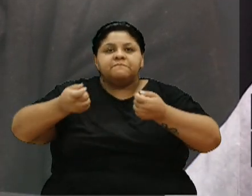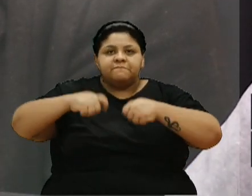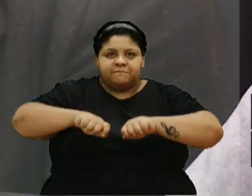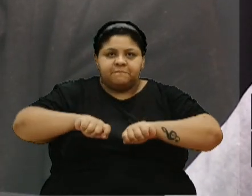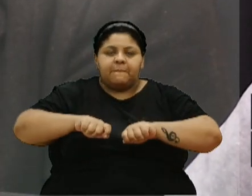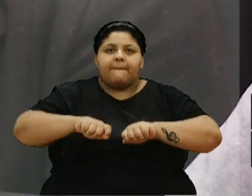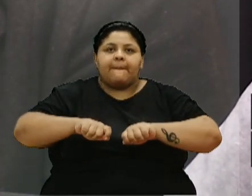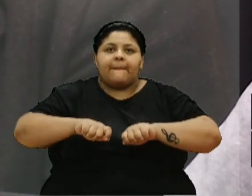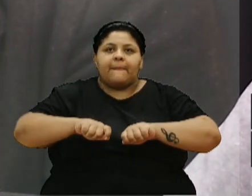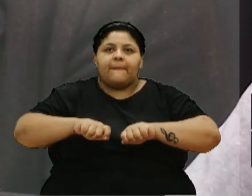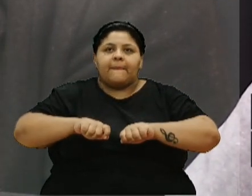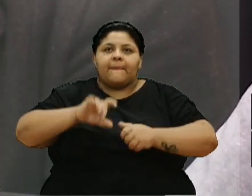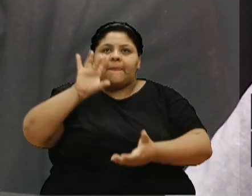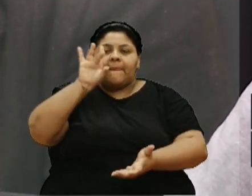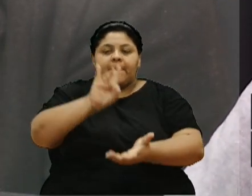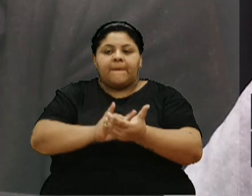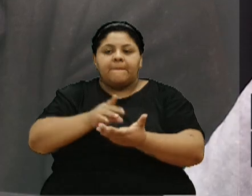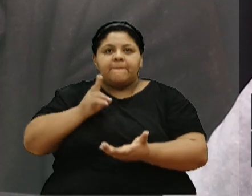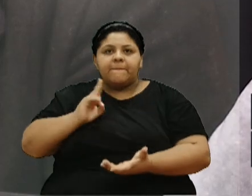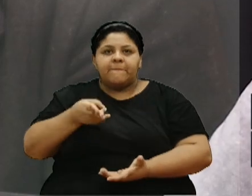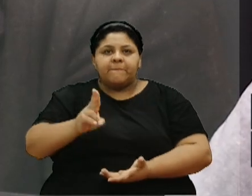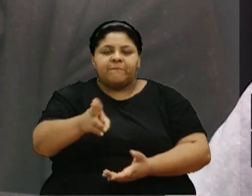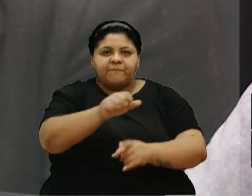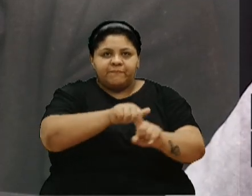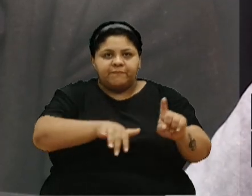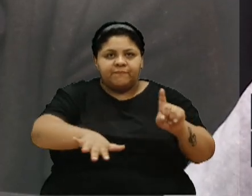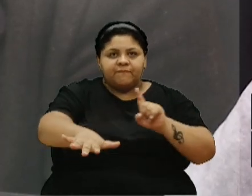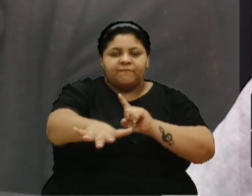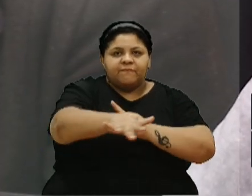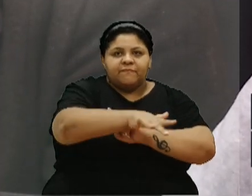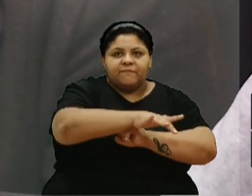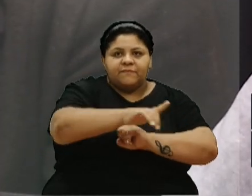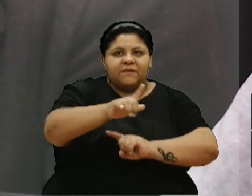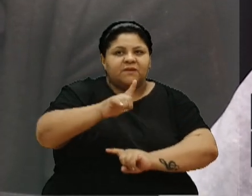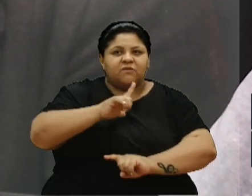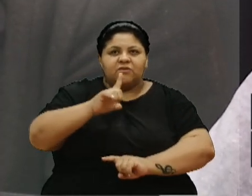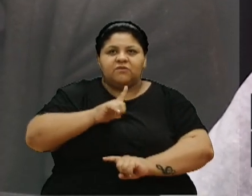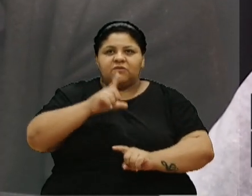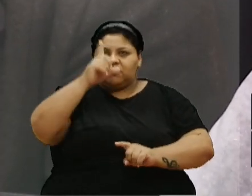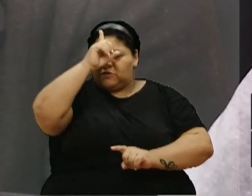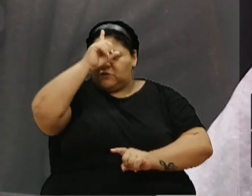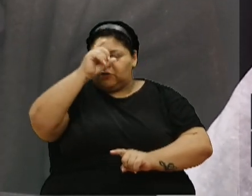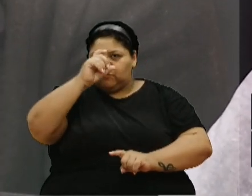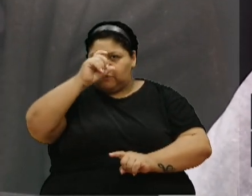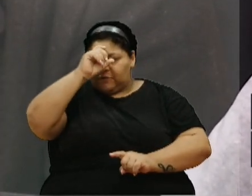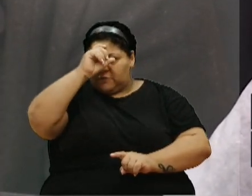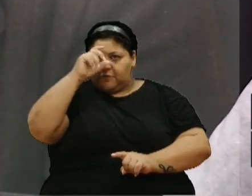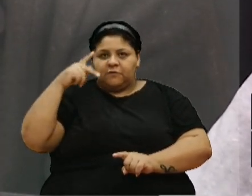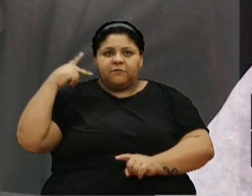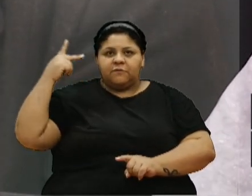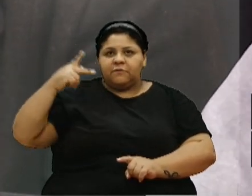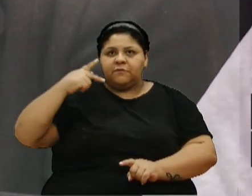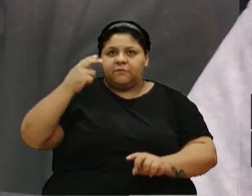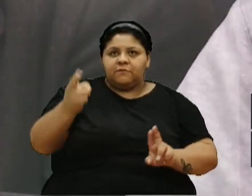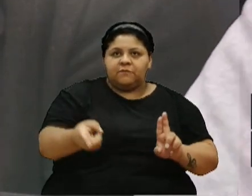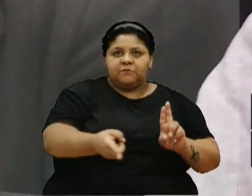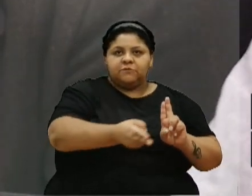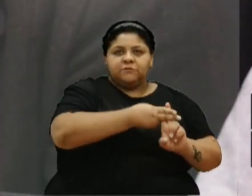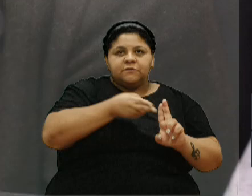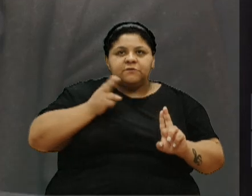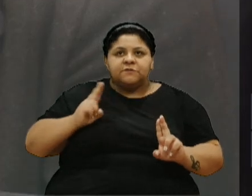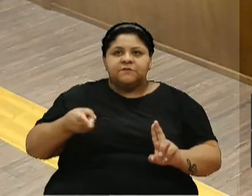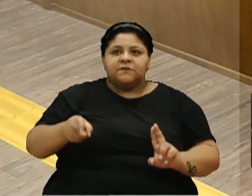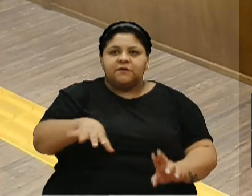capacitação permanente e continuada por uma sociedade sem manicômio, pela luta antimanicomial. SUS sempre, Suspira